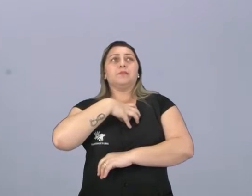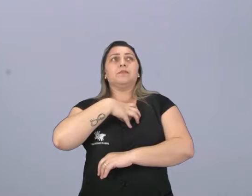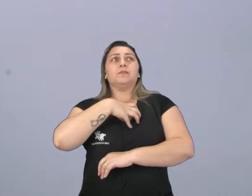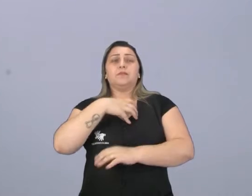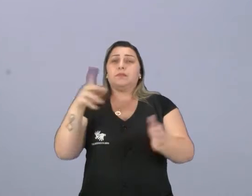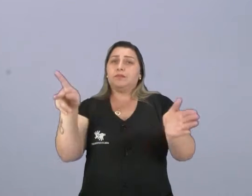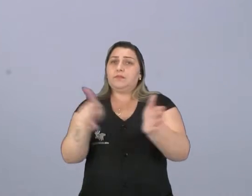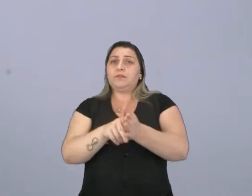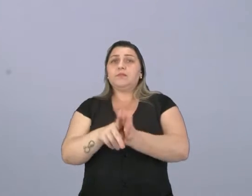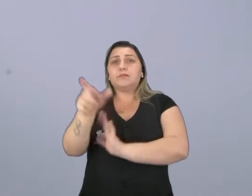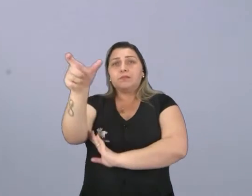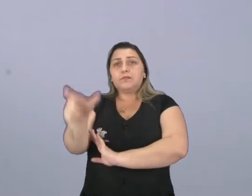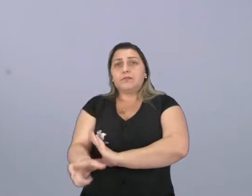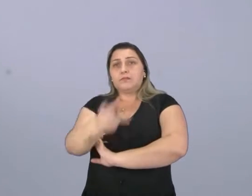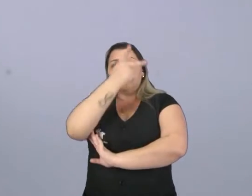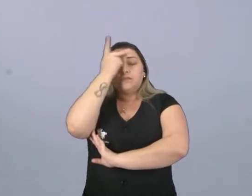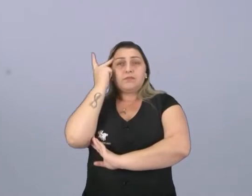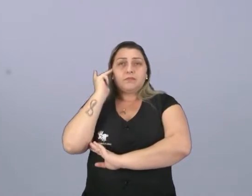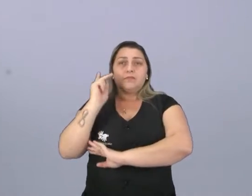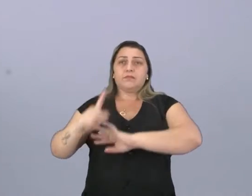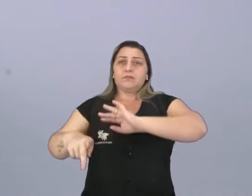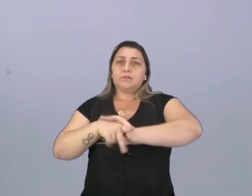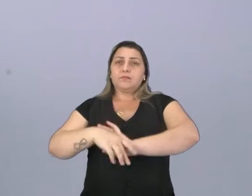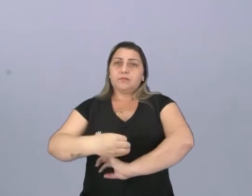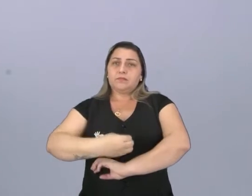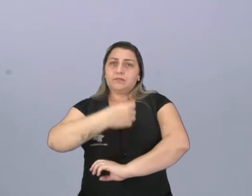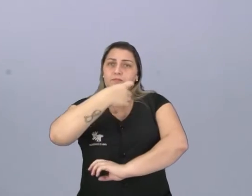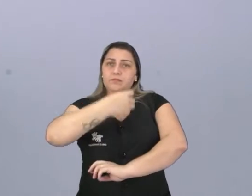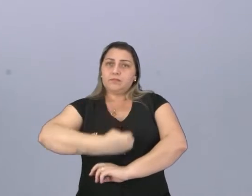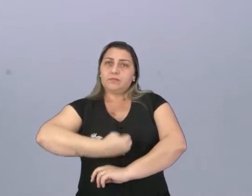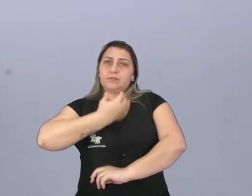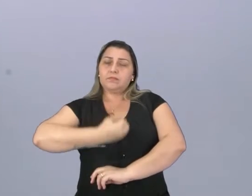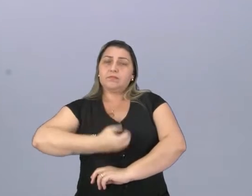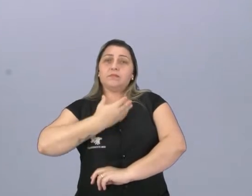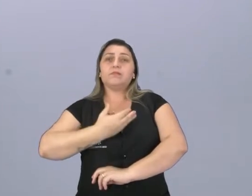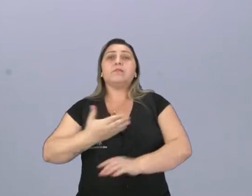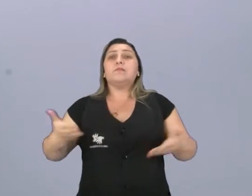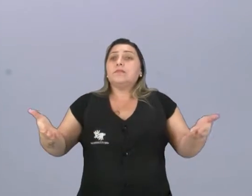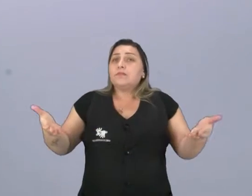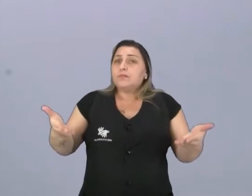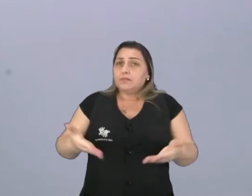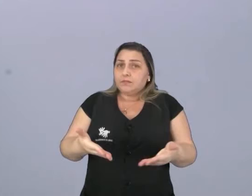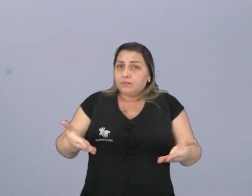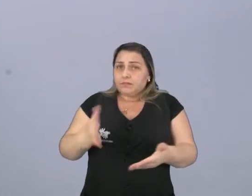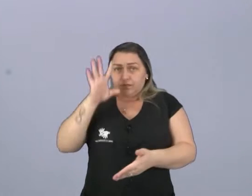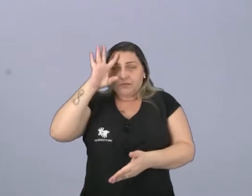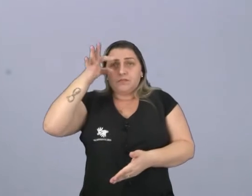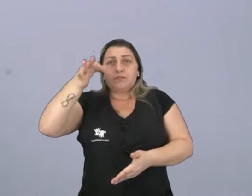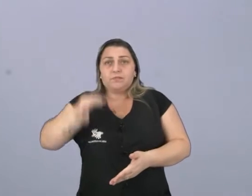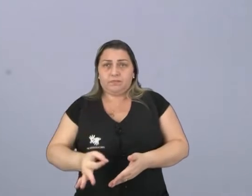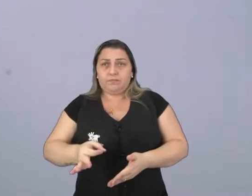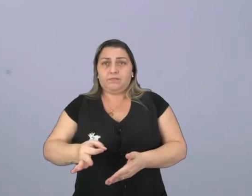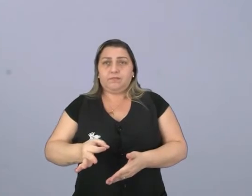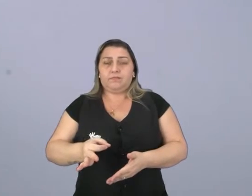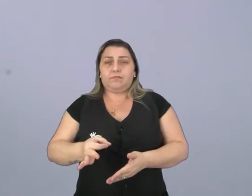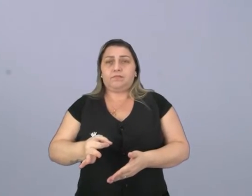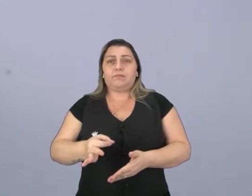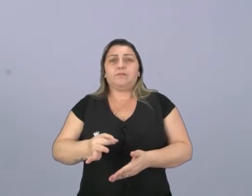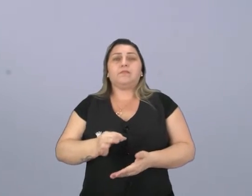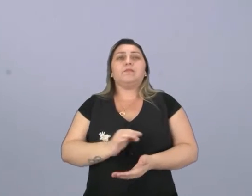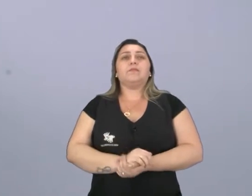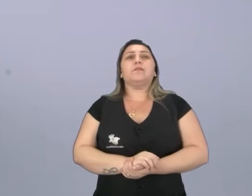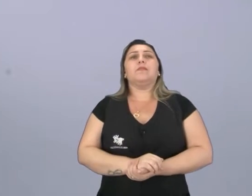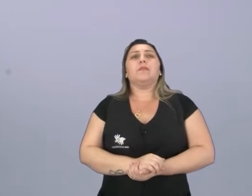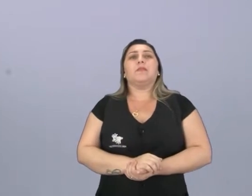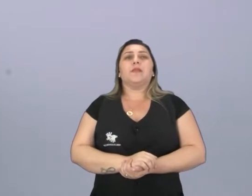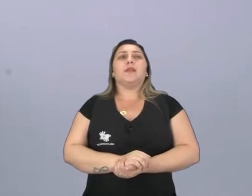habitual do eu lírico. A esse tempo verbal chamamos de presente do indicativo. Pessoal, o presente